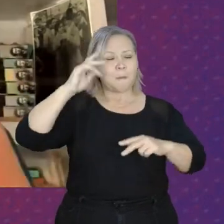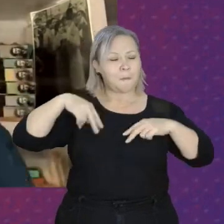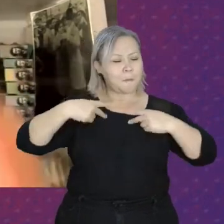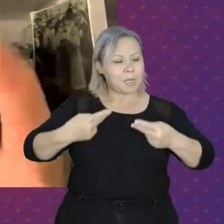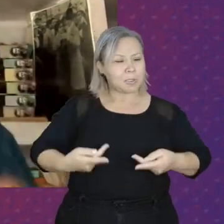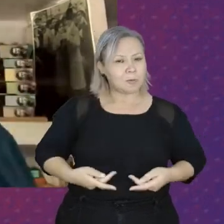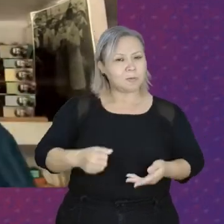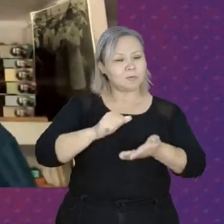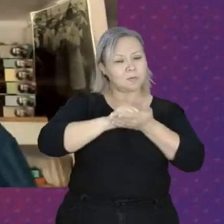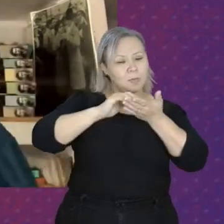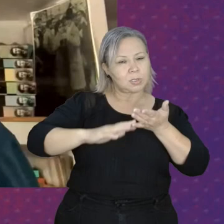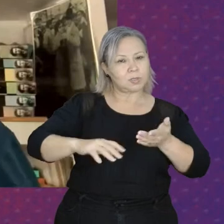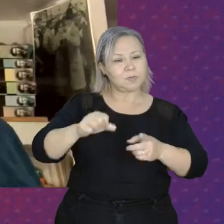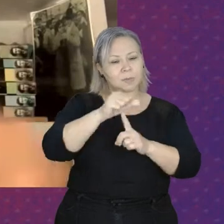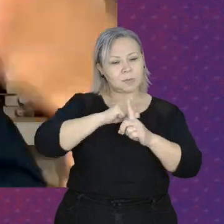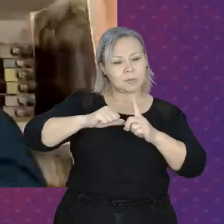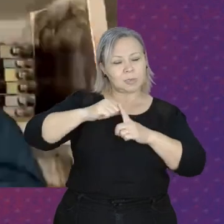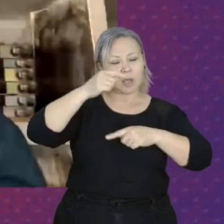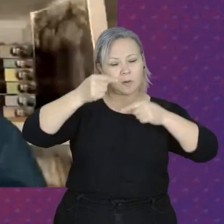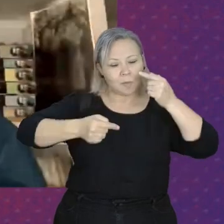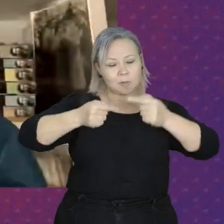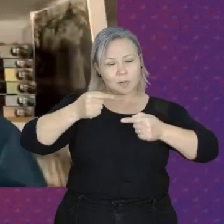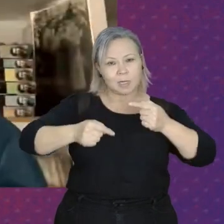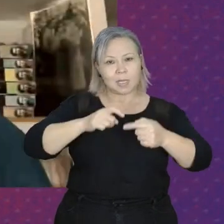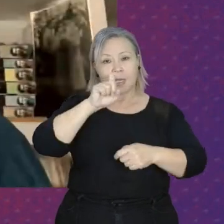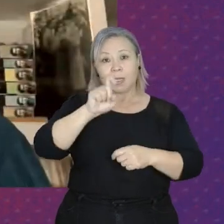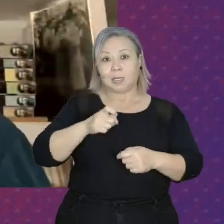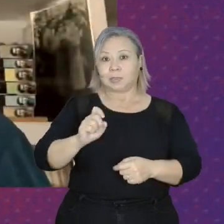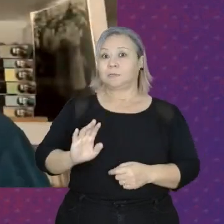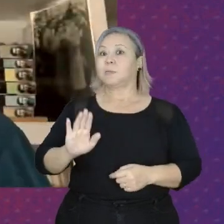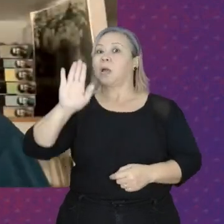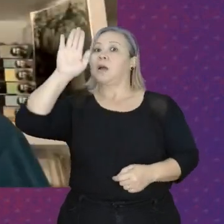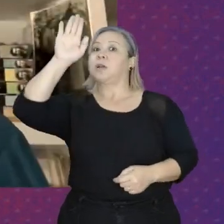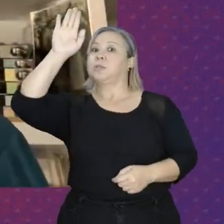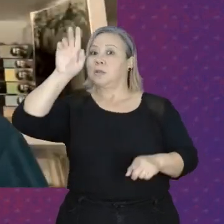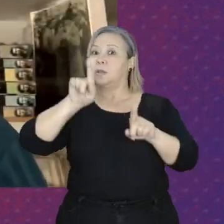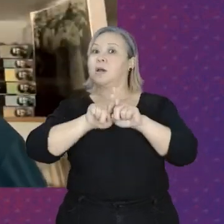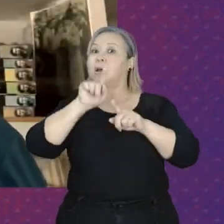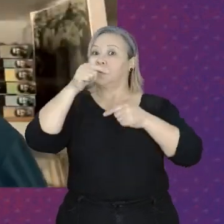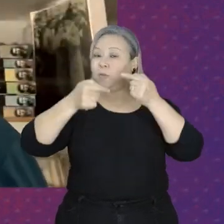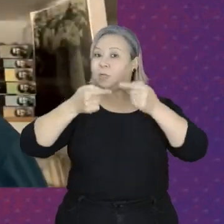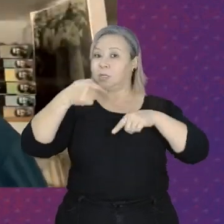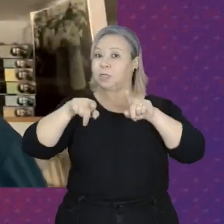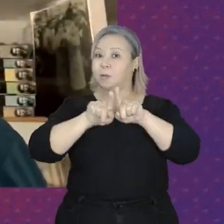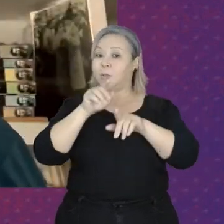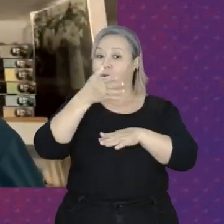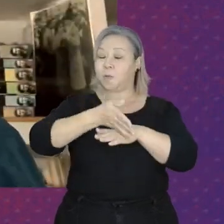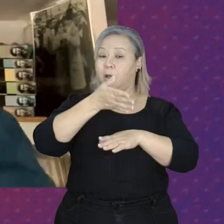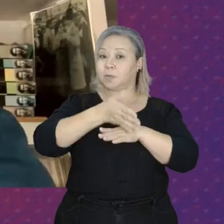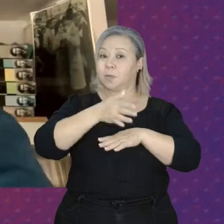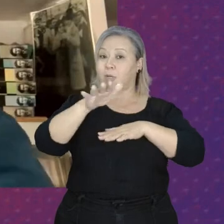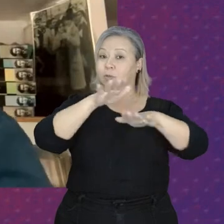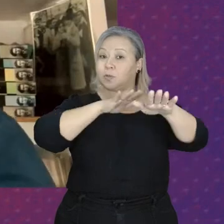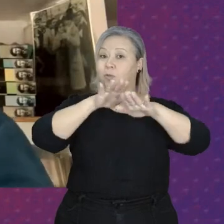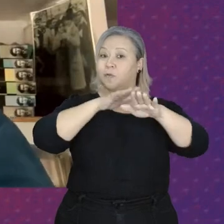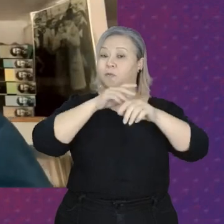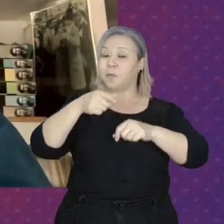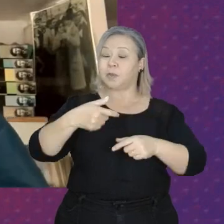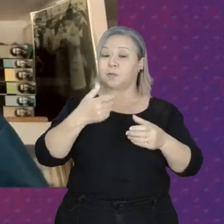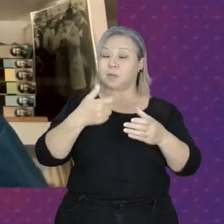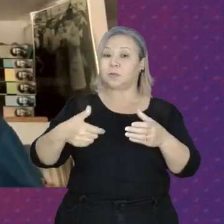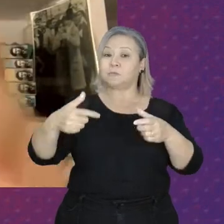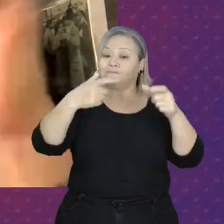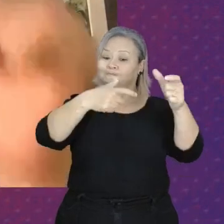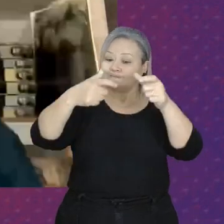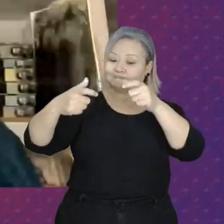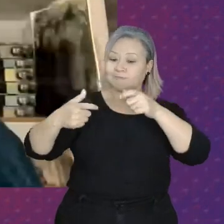atividade social e política, sendo candidatas ou sendo participantes dos movimentos nos seus